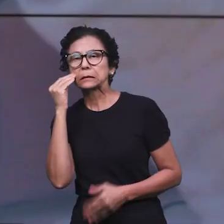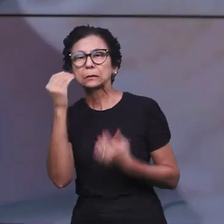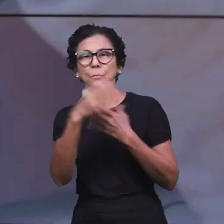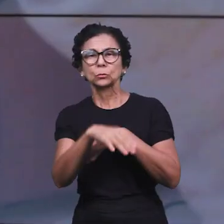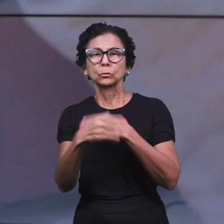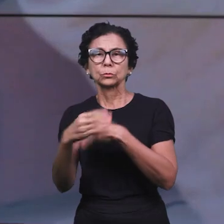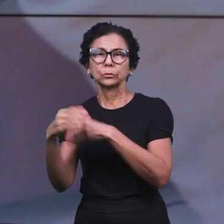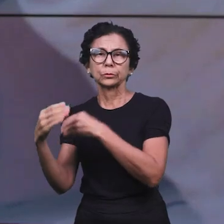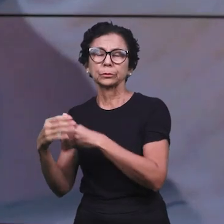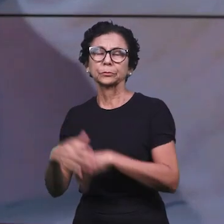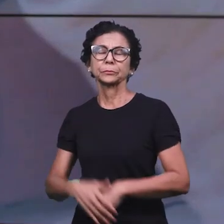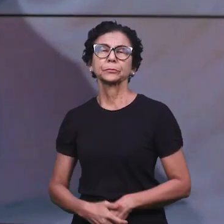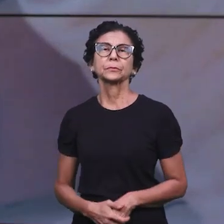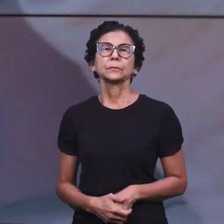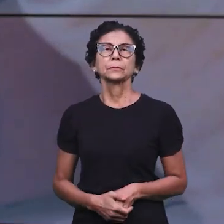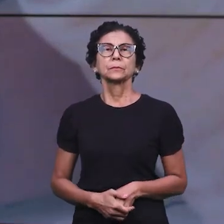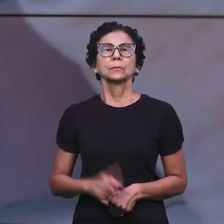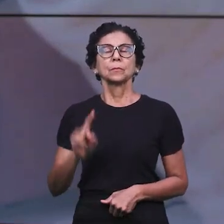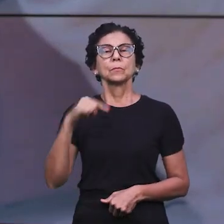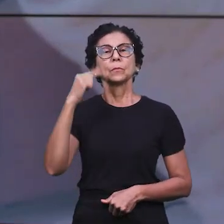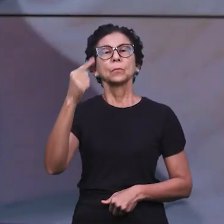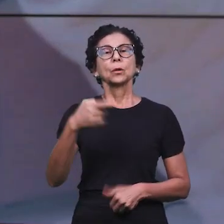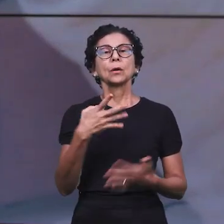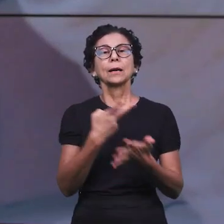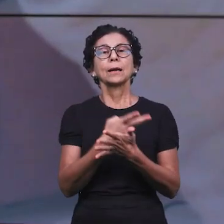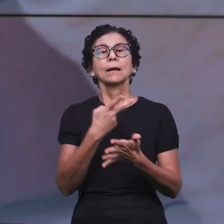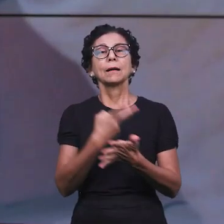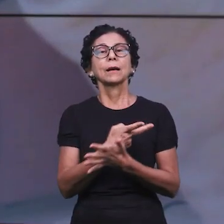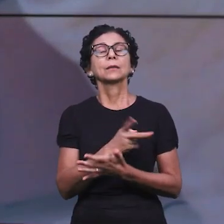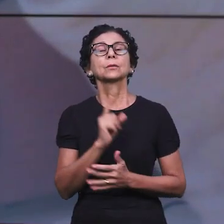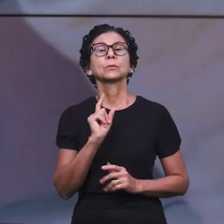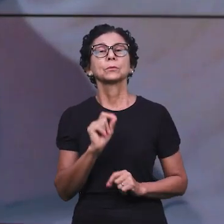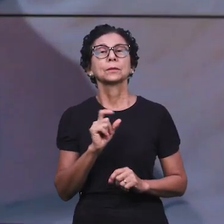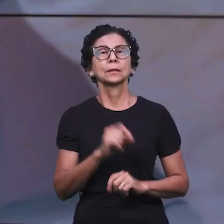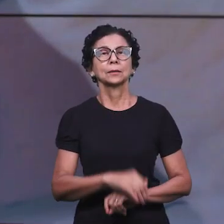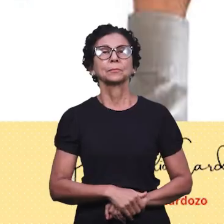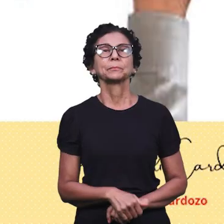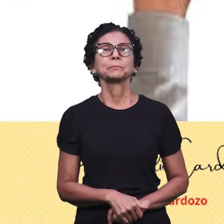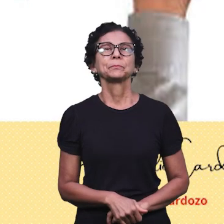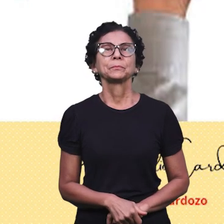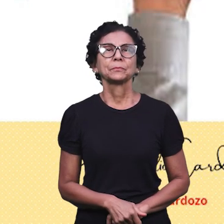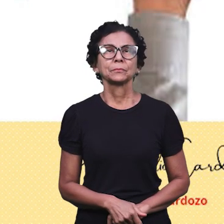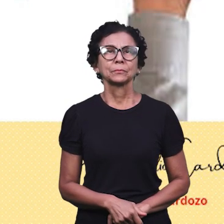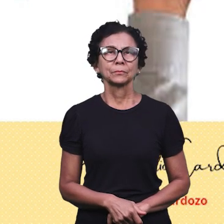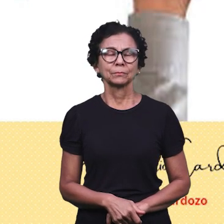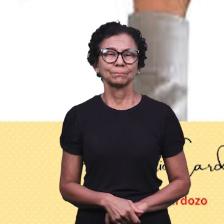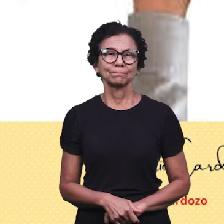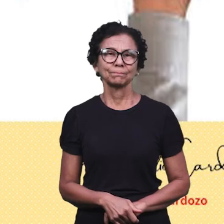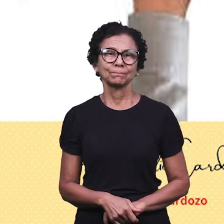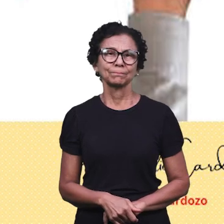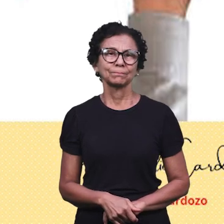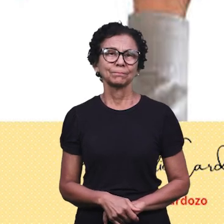vamos lá, nosso próximo erro, que é muito comum de acontecer, é a falta de